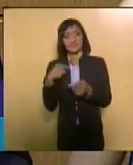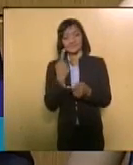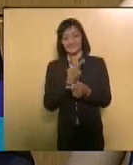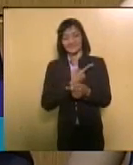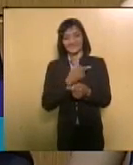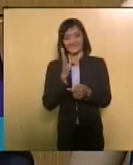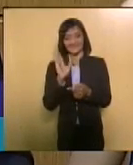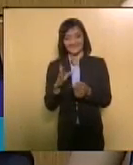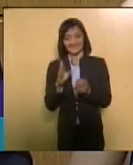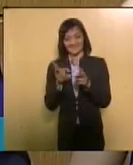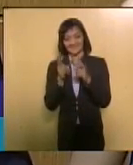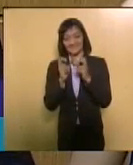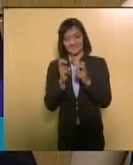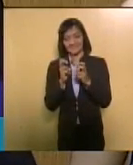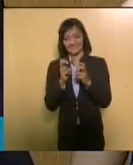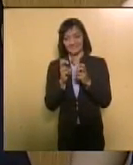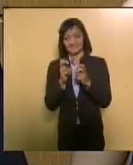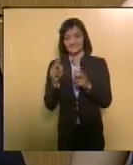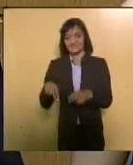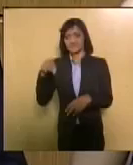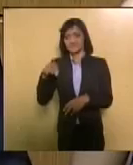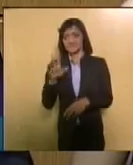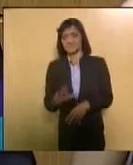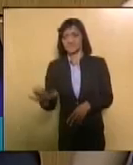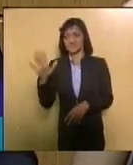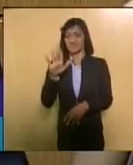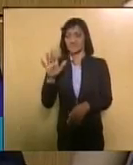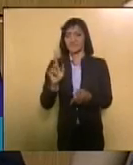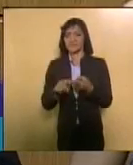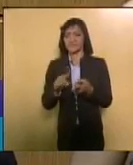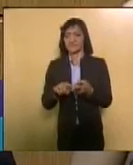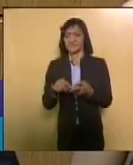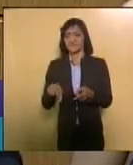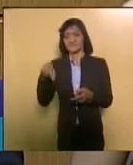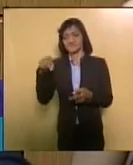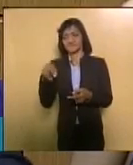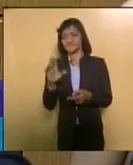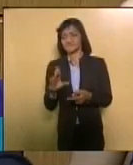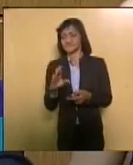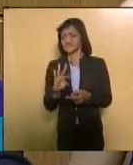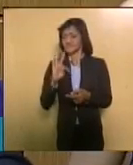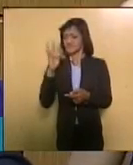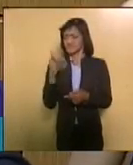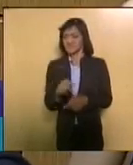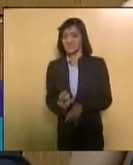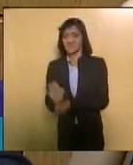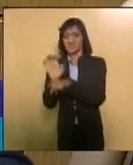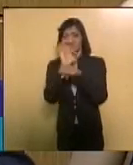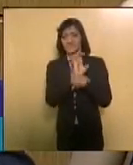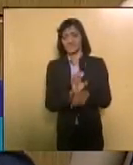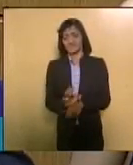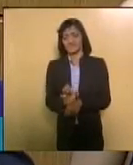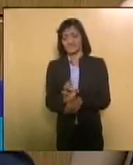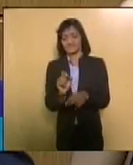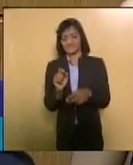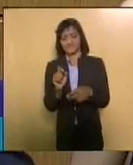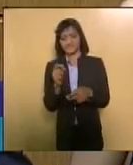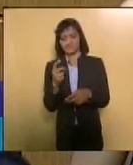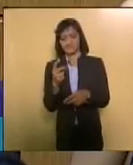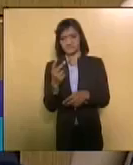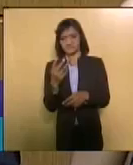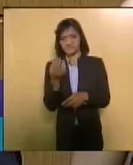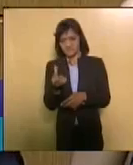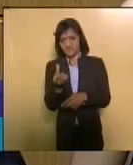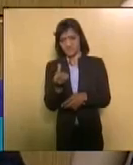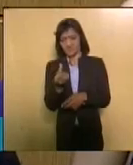eh o norte nordeste norte nordeste concentram todos os estados aqueles dois 4 seis